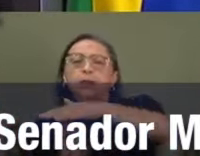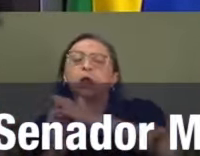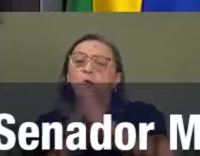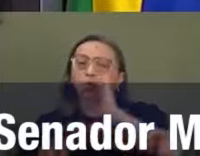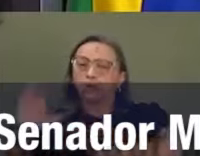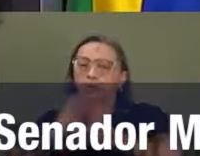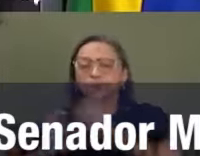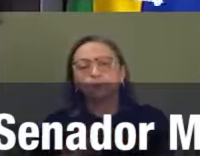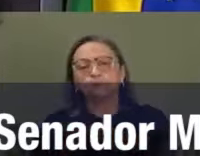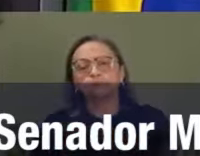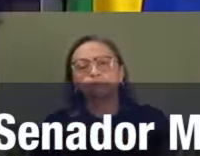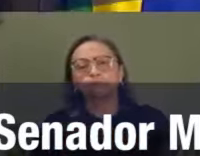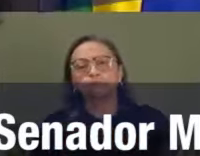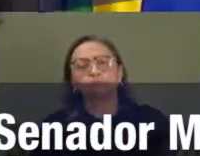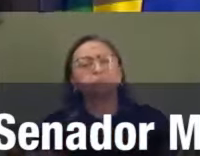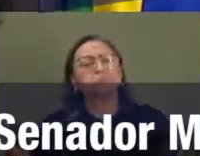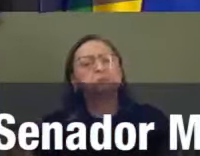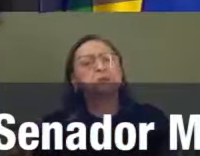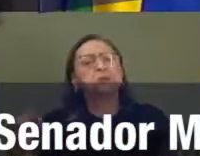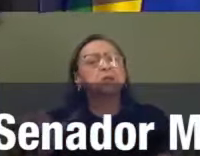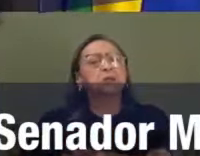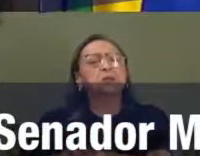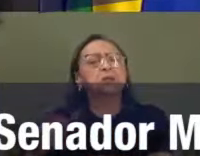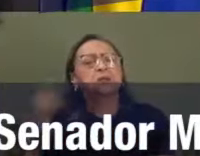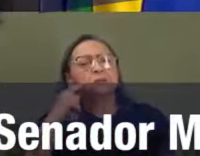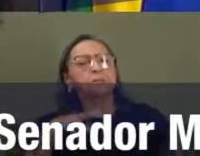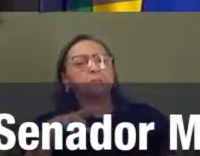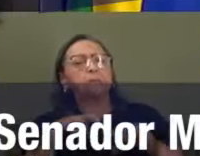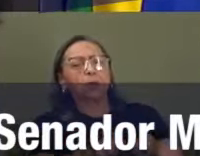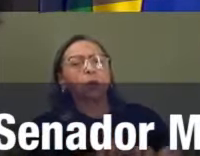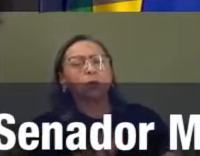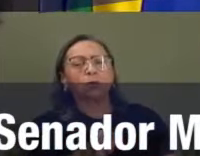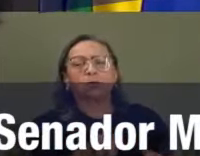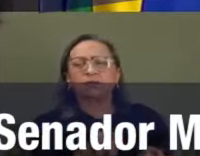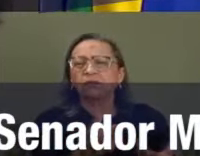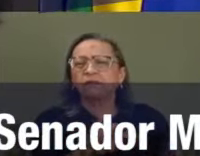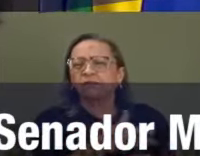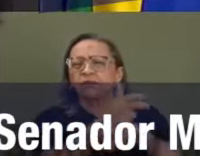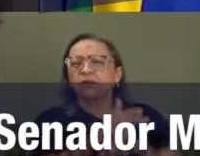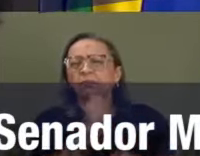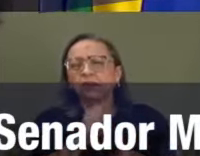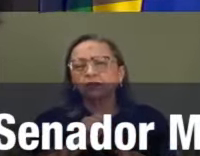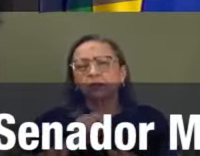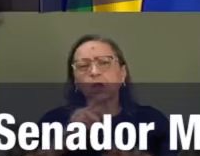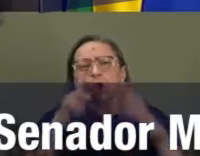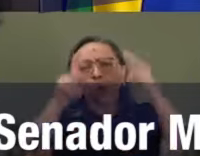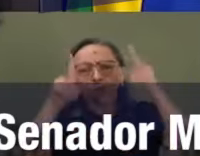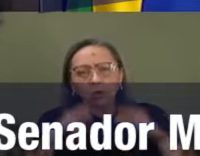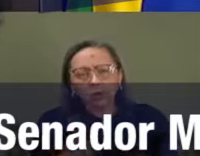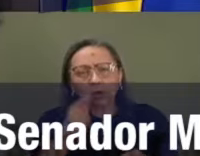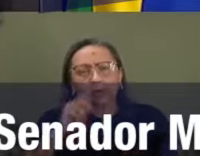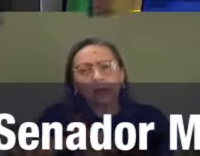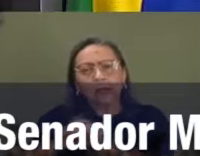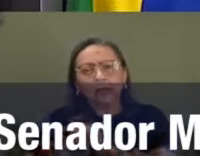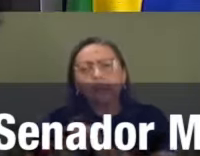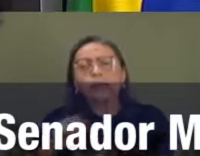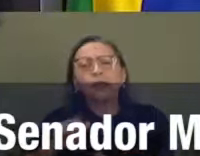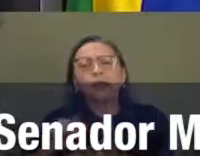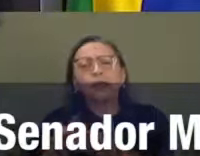fizeram editado com pedaços de fala minha, não é nem entrevista, numa live minha, dizendo que